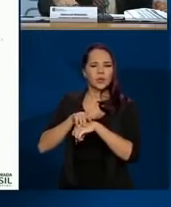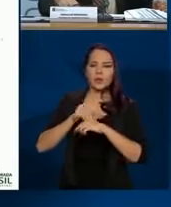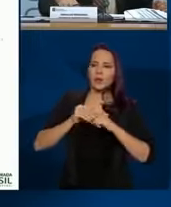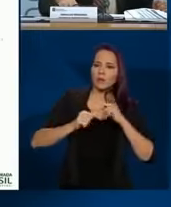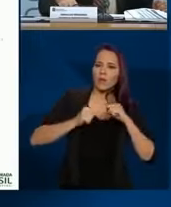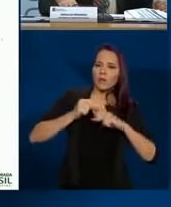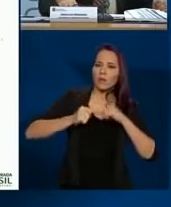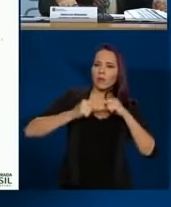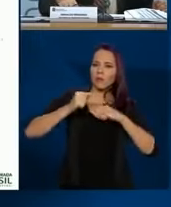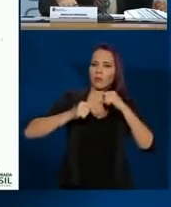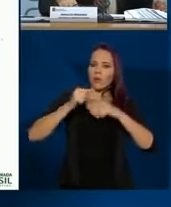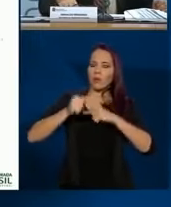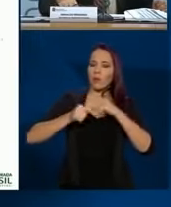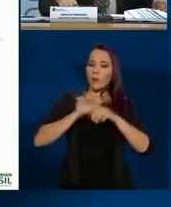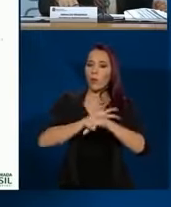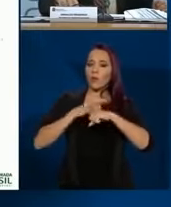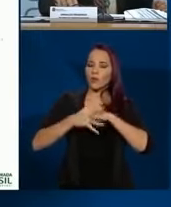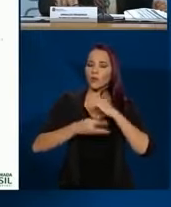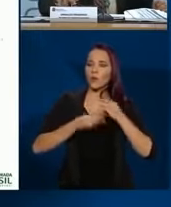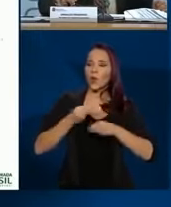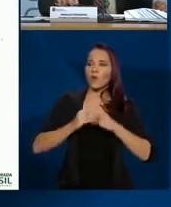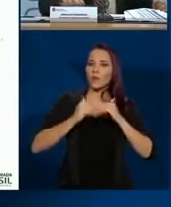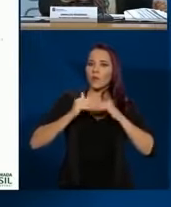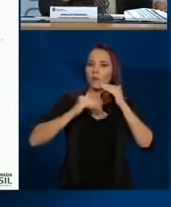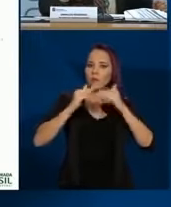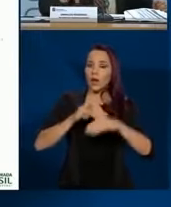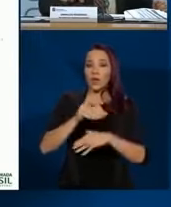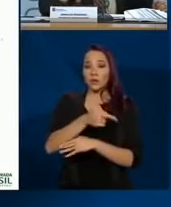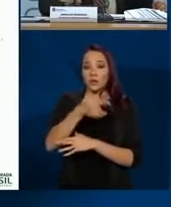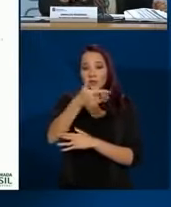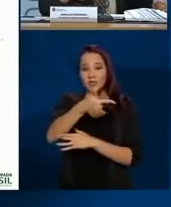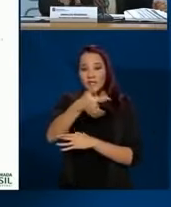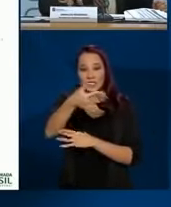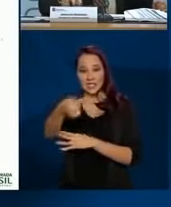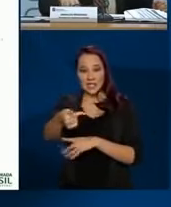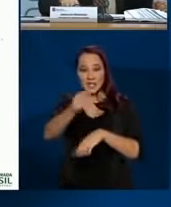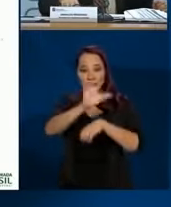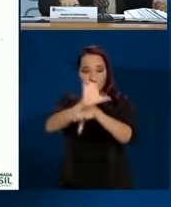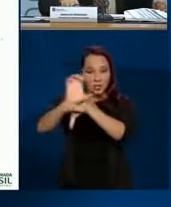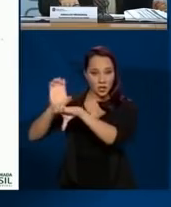da Covid-19 nos 27